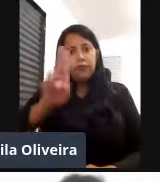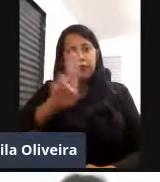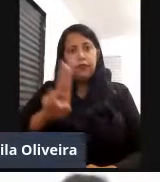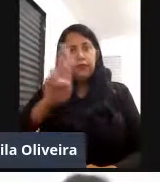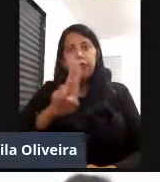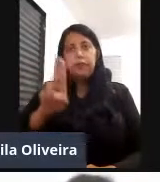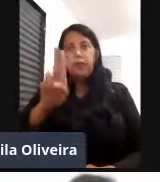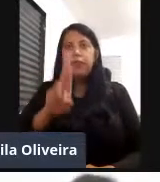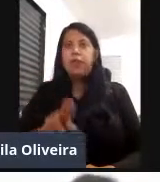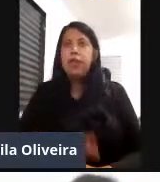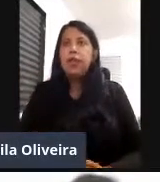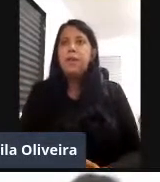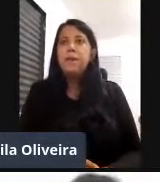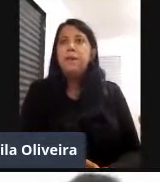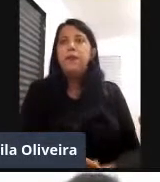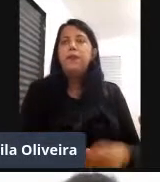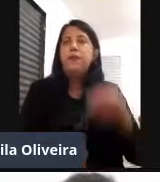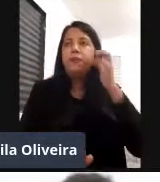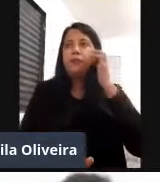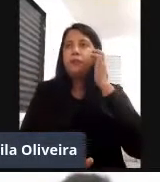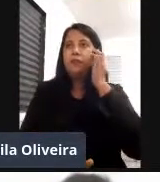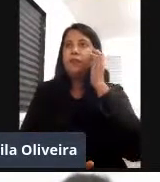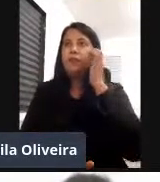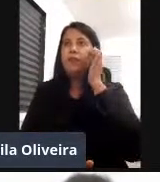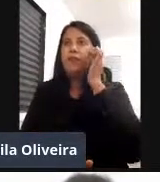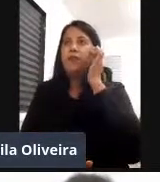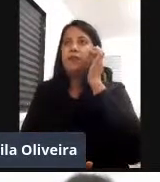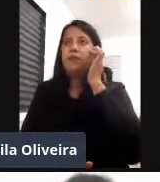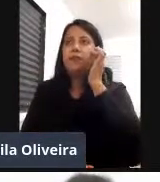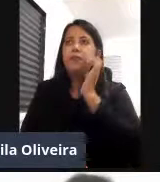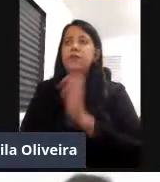Deixa eu só... Aqui...